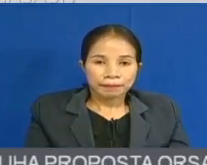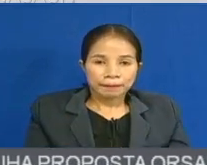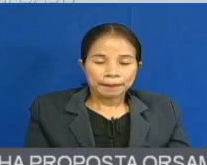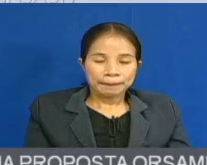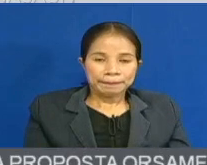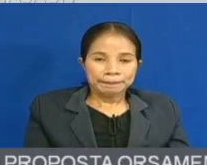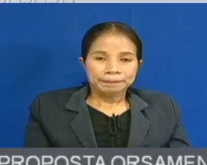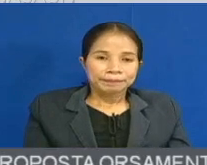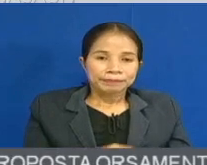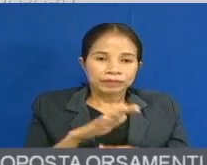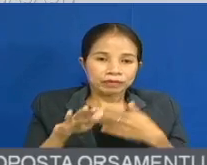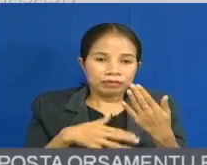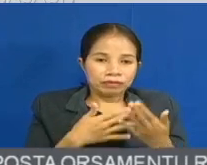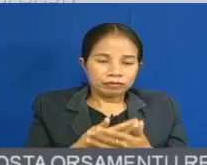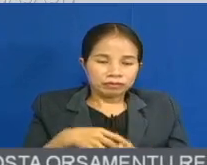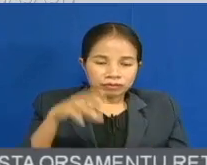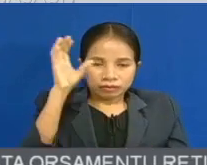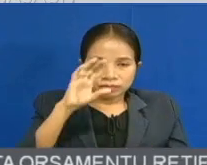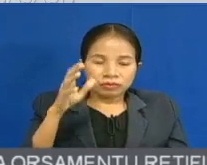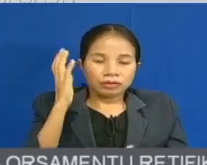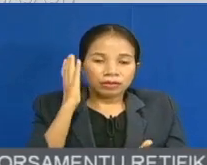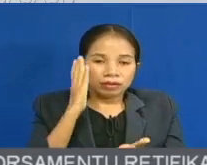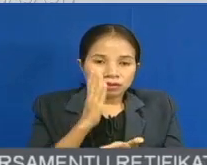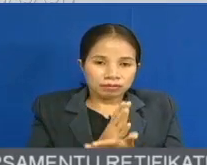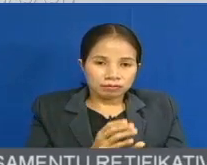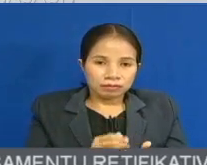tomac por boca a tu rapara tibi